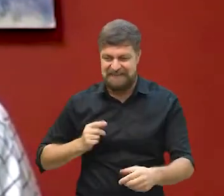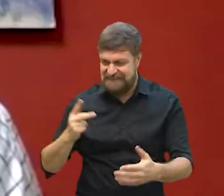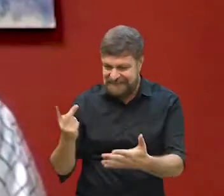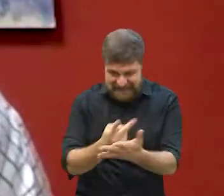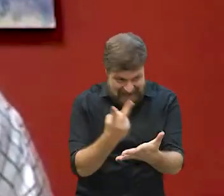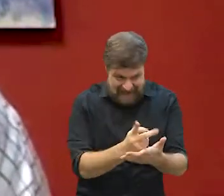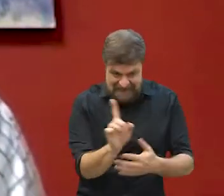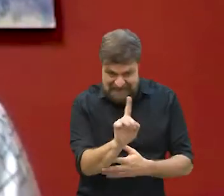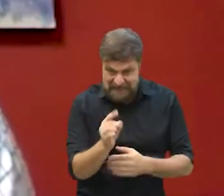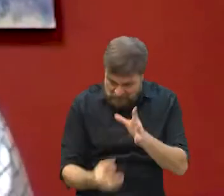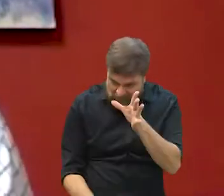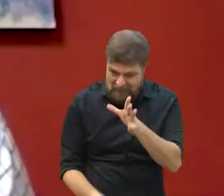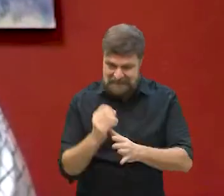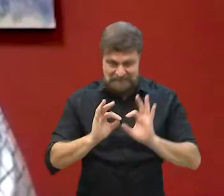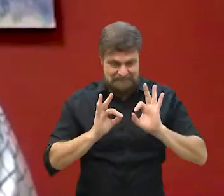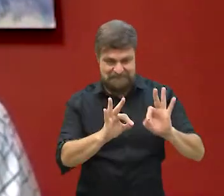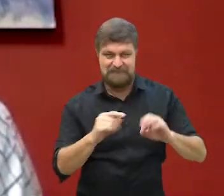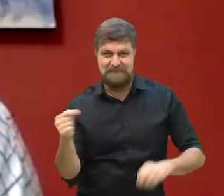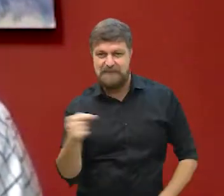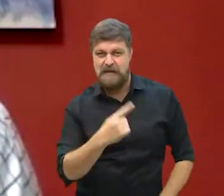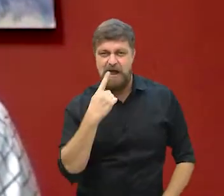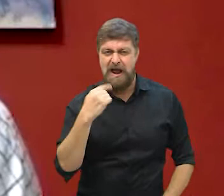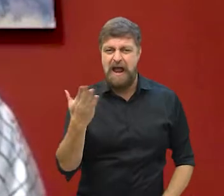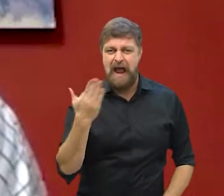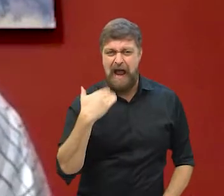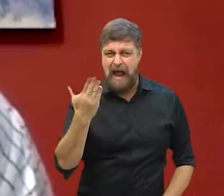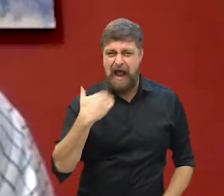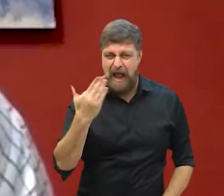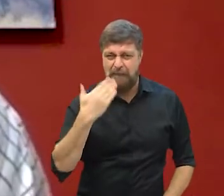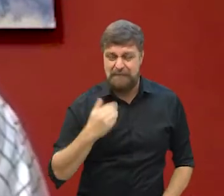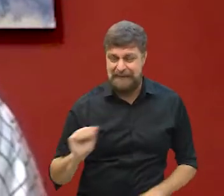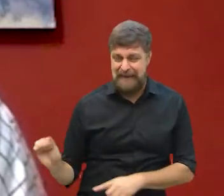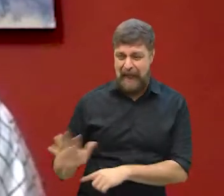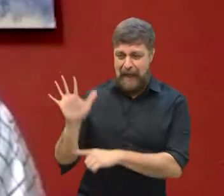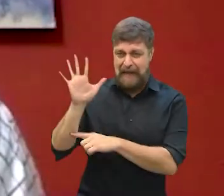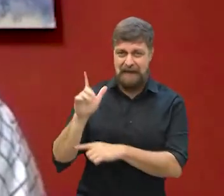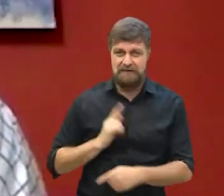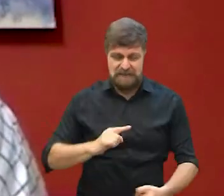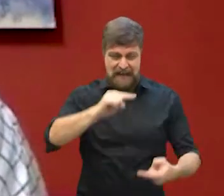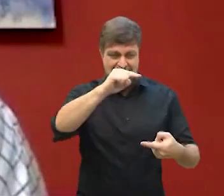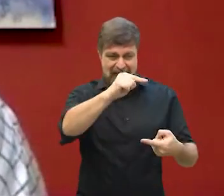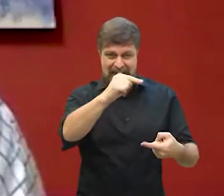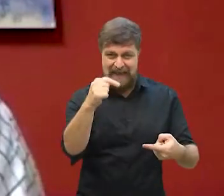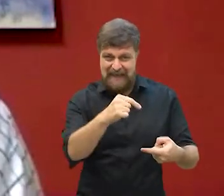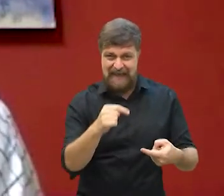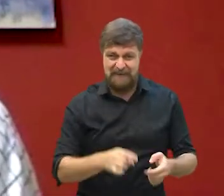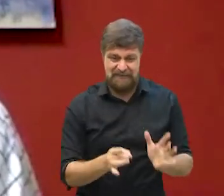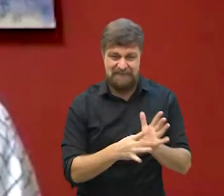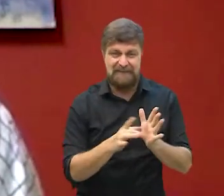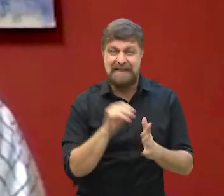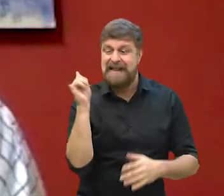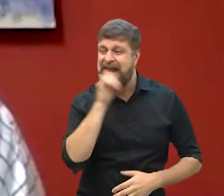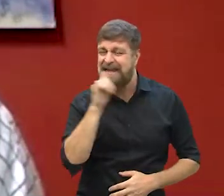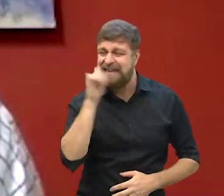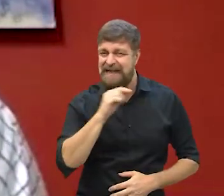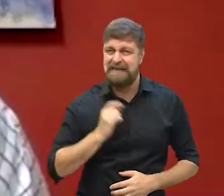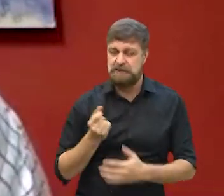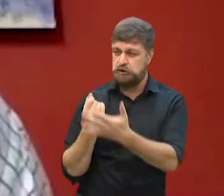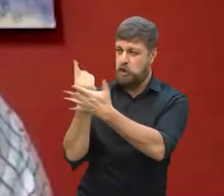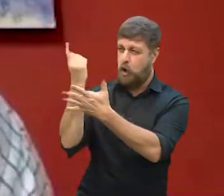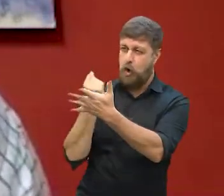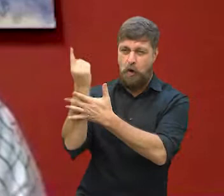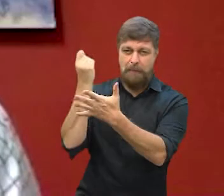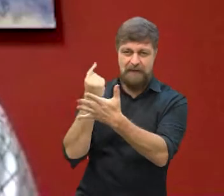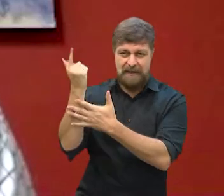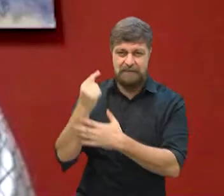que deram certo, entendeu? Porque aquela pimenta na época era absurdamente cara, porque a gente comprava uma garrafa importada, vinha da Itália essa garrafa, comprava